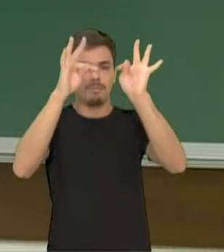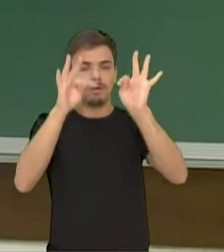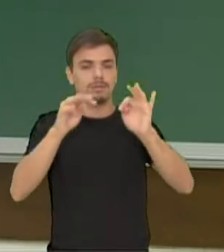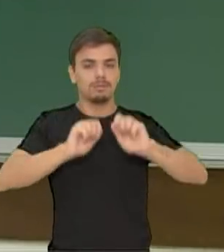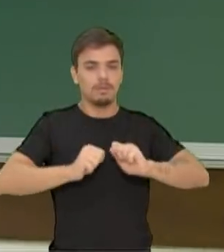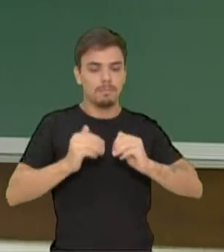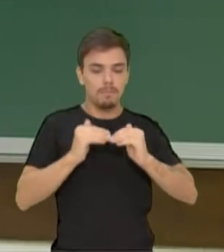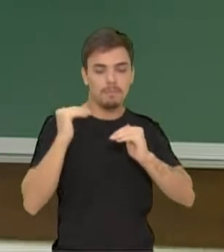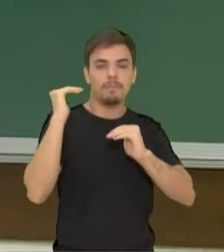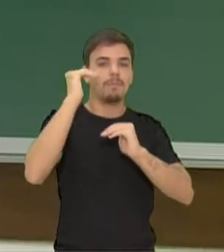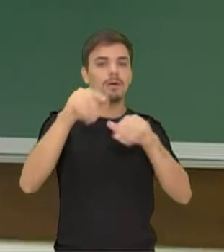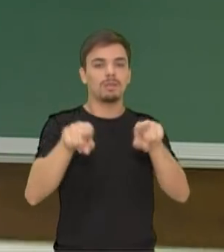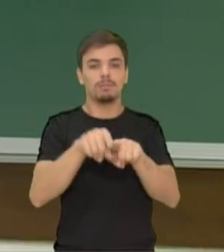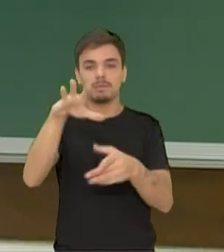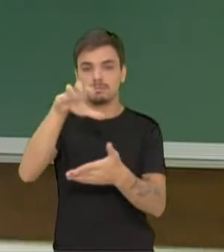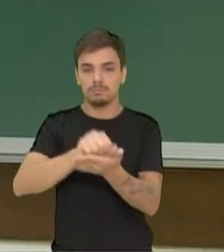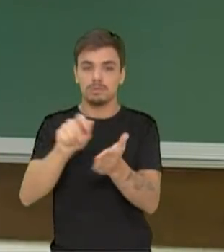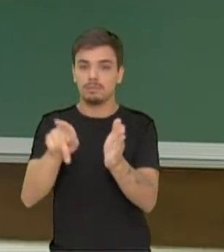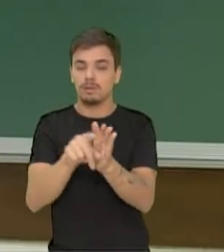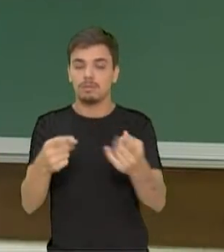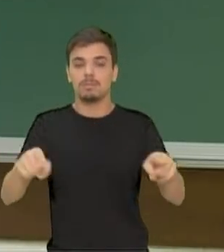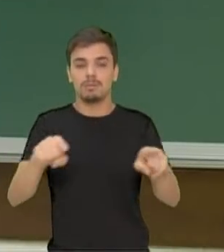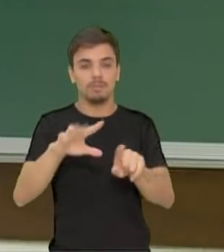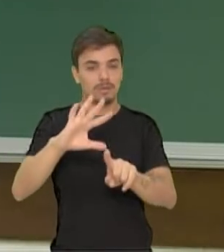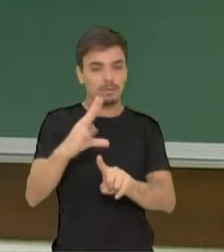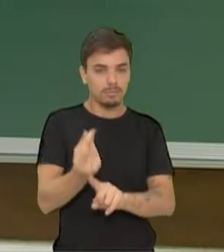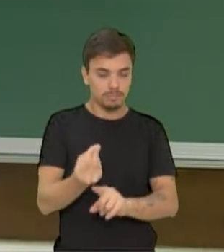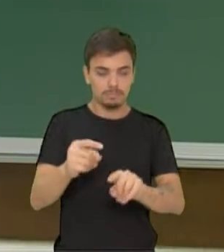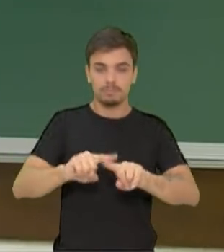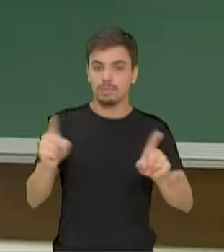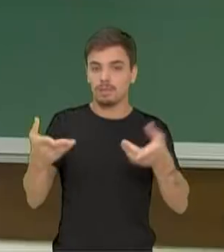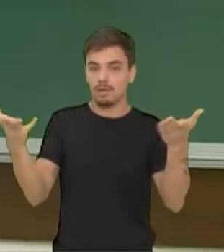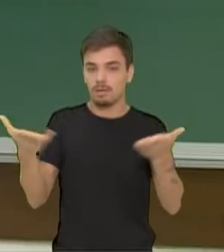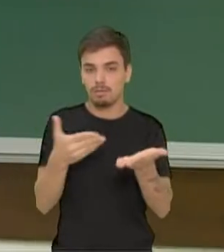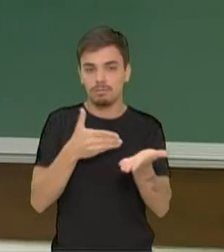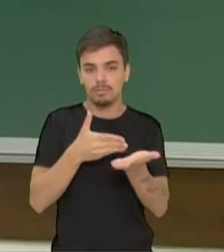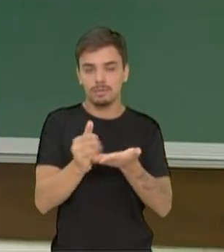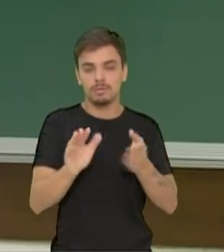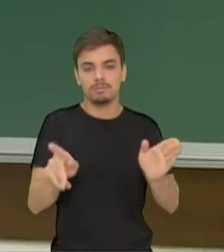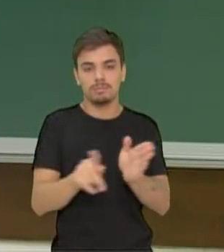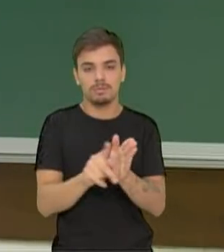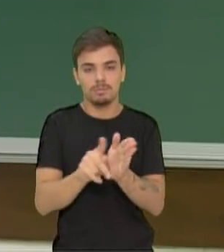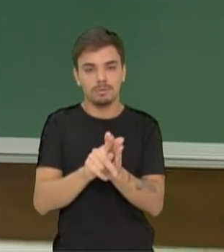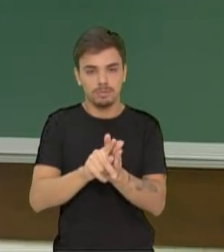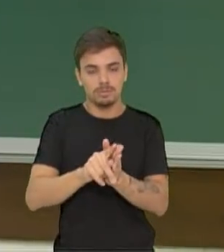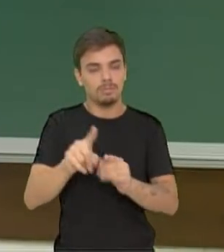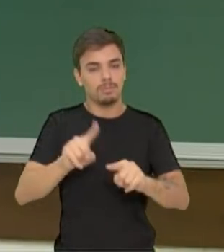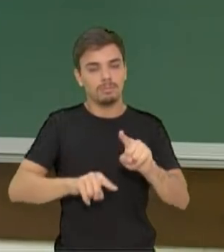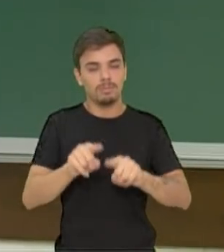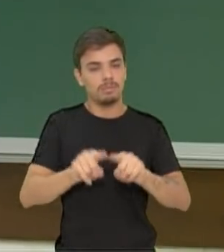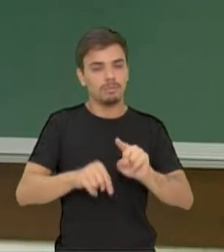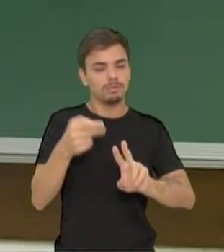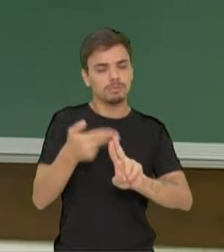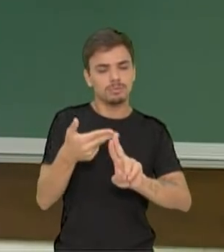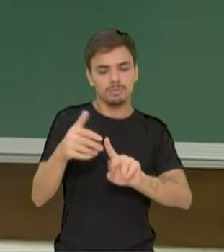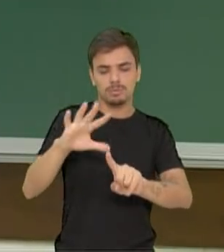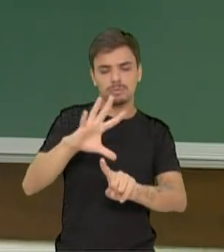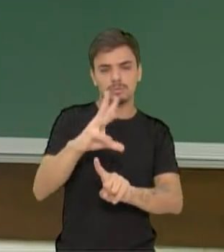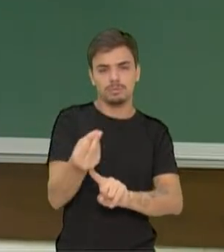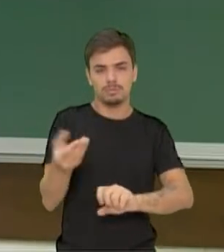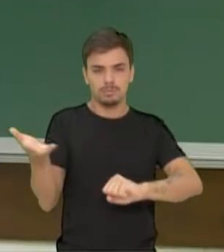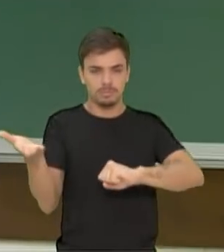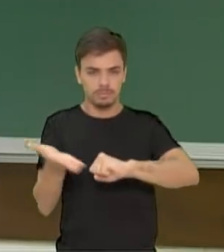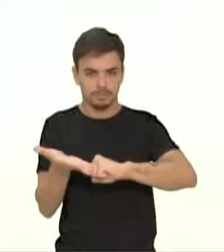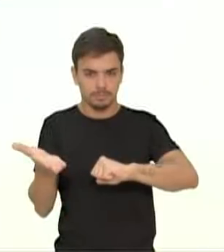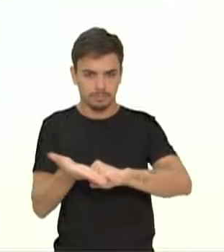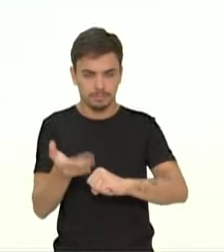com os registros que a gente faz da música, da arte. E agora a gente vai falar sobre a parte das instalações artísticas na arte